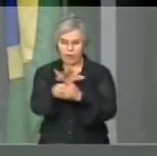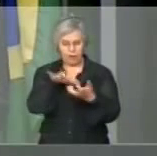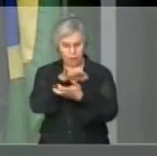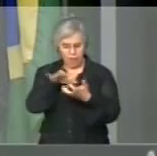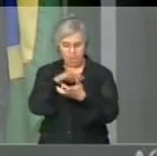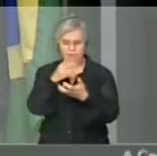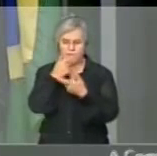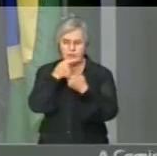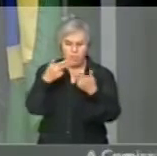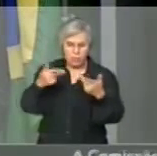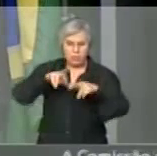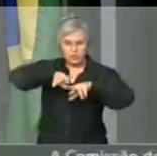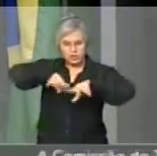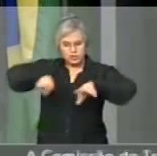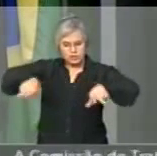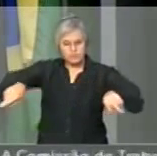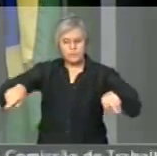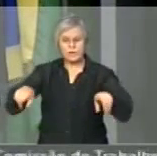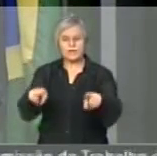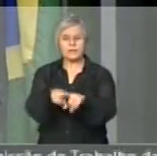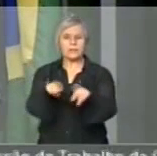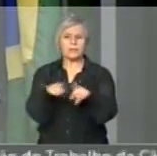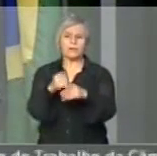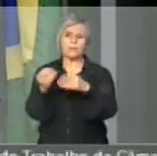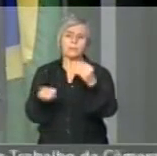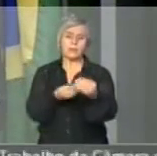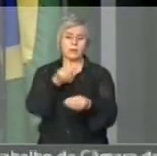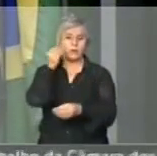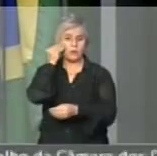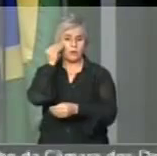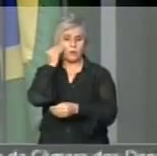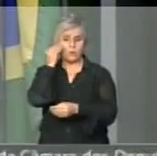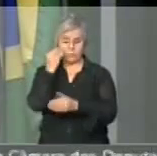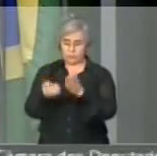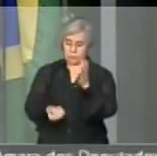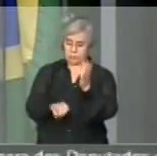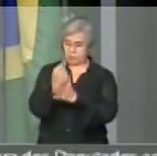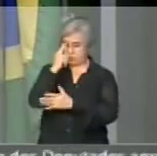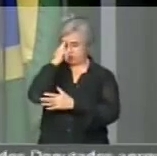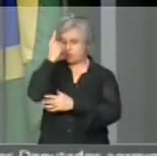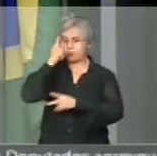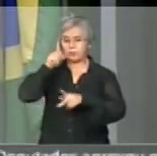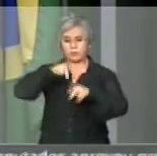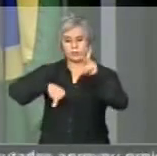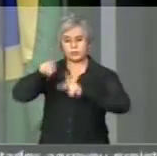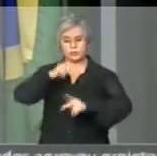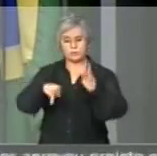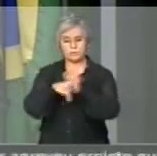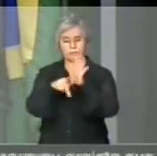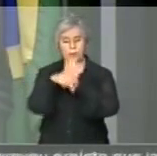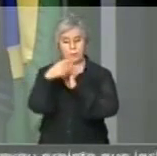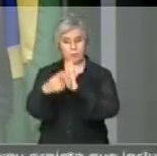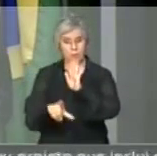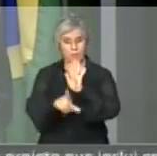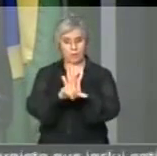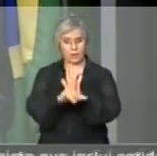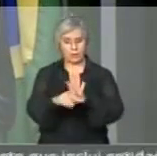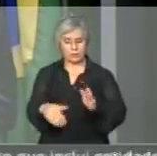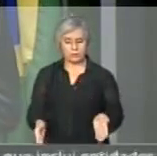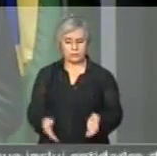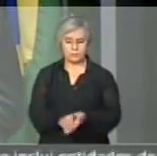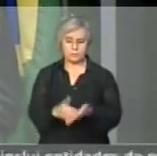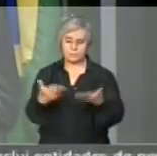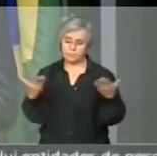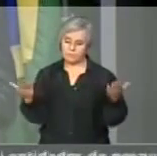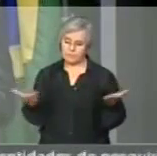bem como recurso às iniciativas populares legislativas. Senhoras e senhores, essa